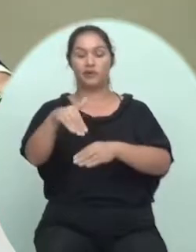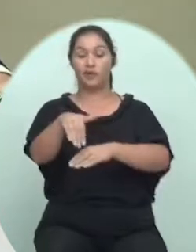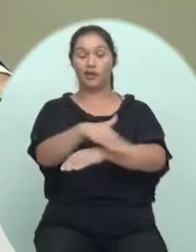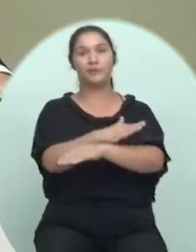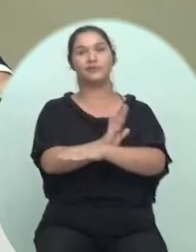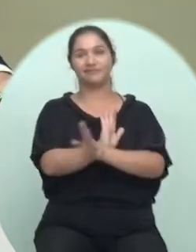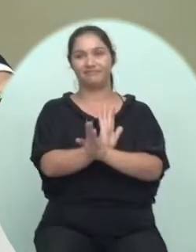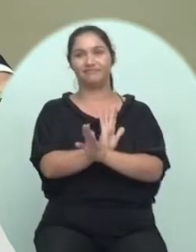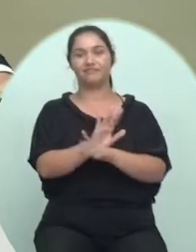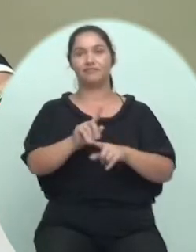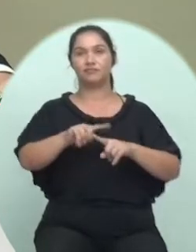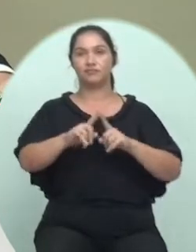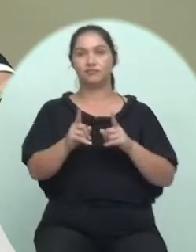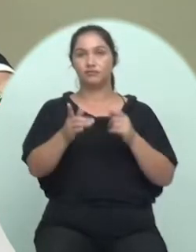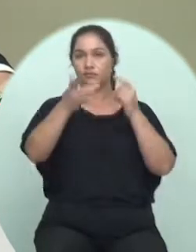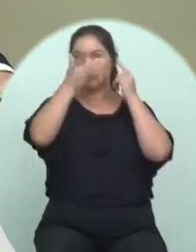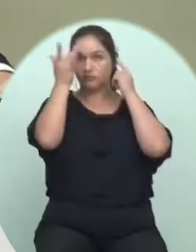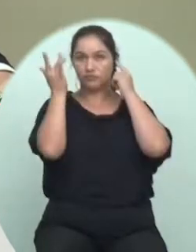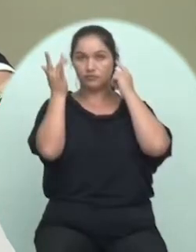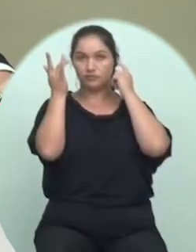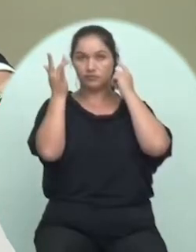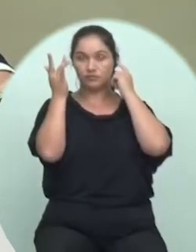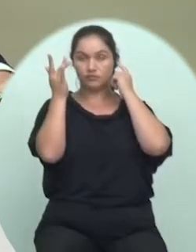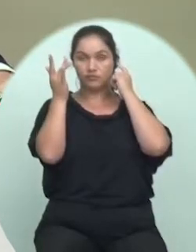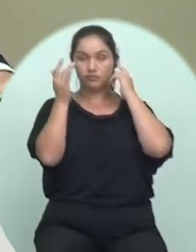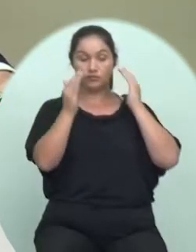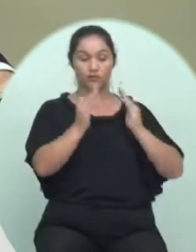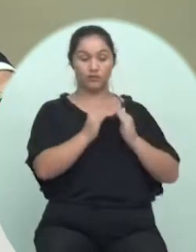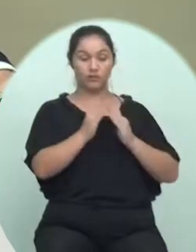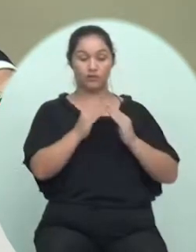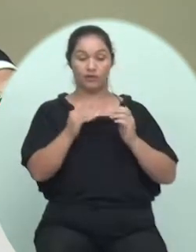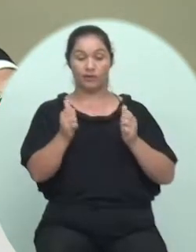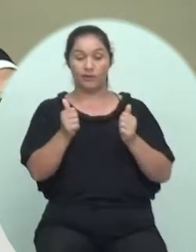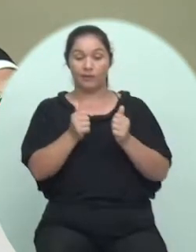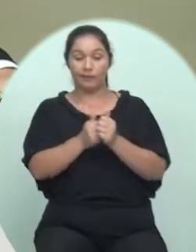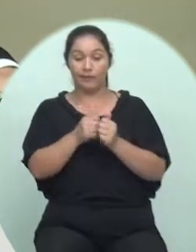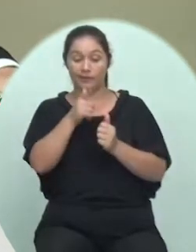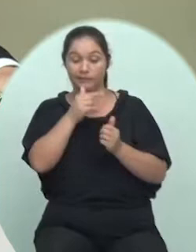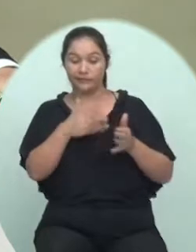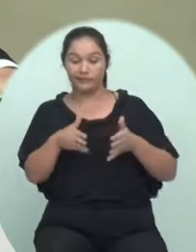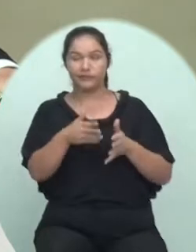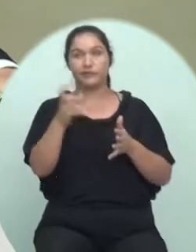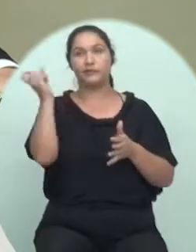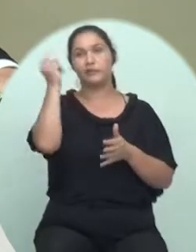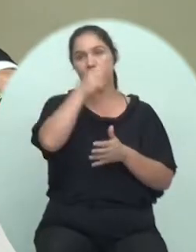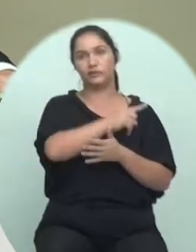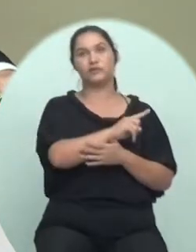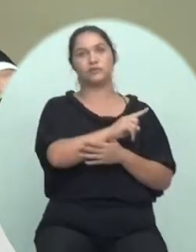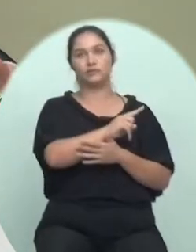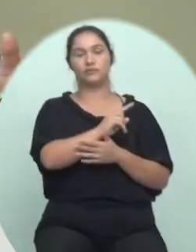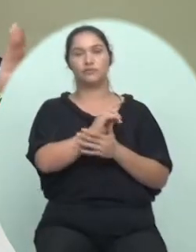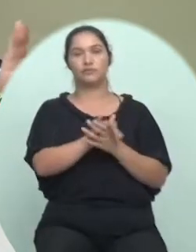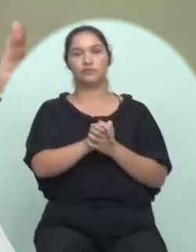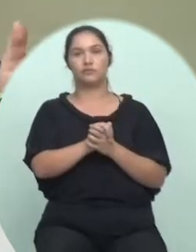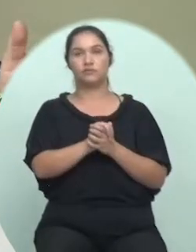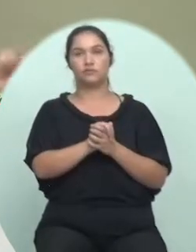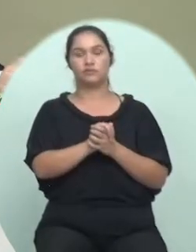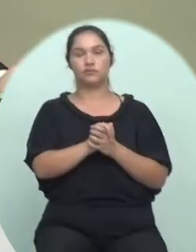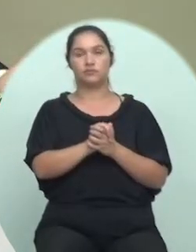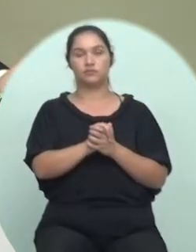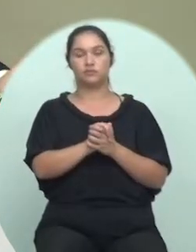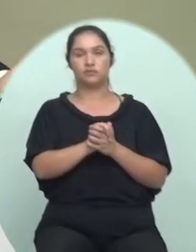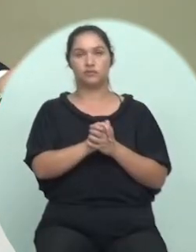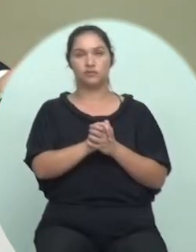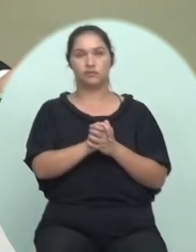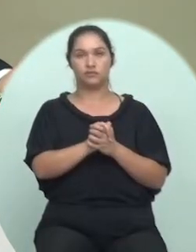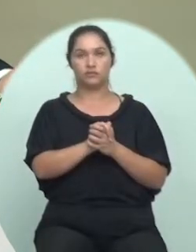região da Beira Rio, ela atrapalha, tanto que ataca as casas, quanto não dá passagem naquela estrada ali em certas horas